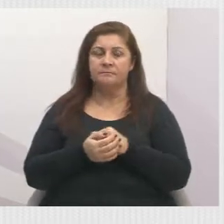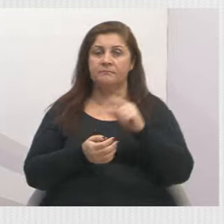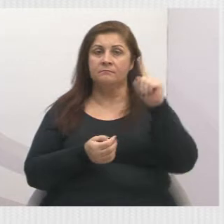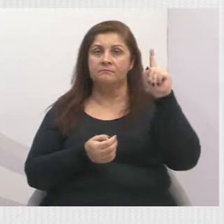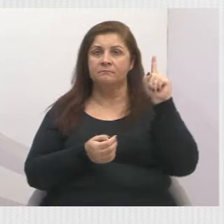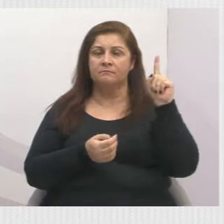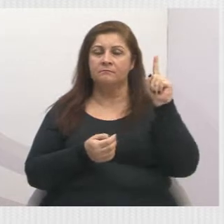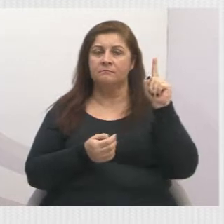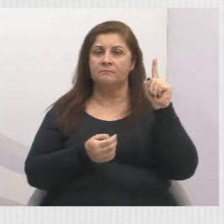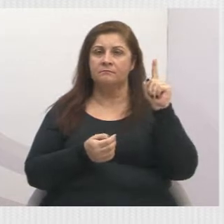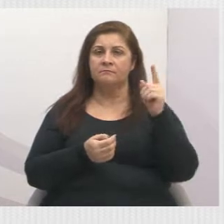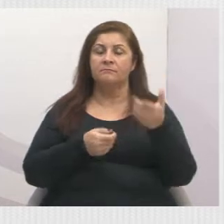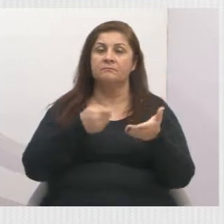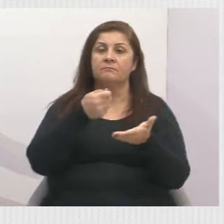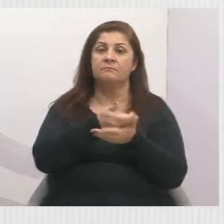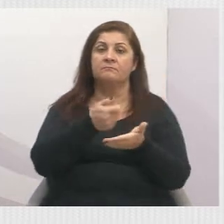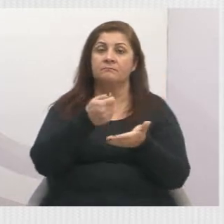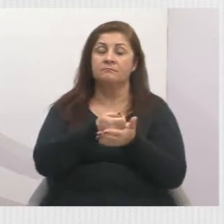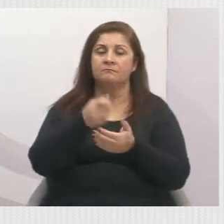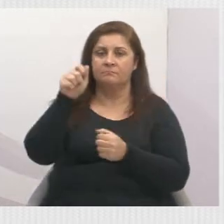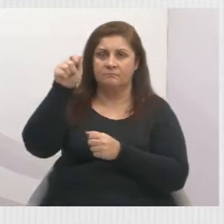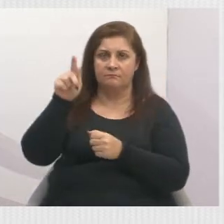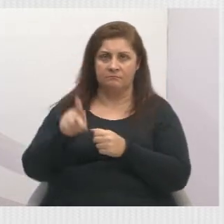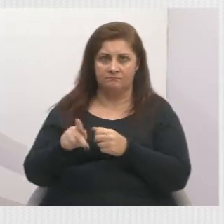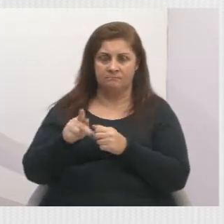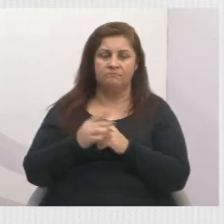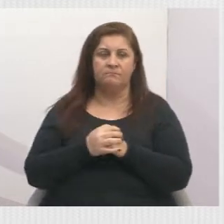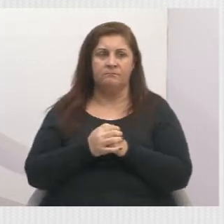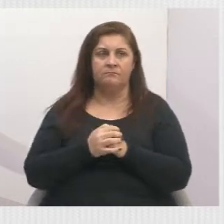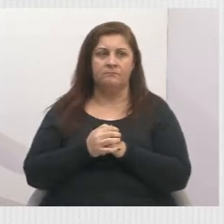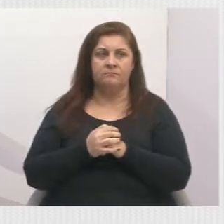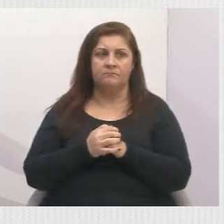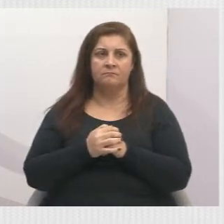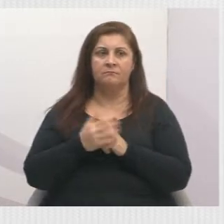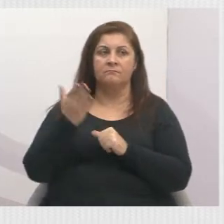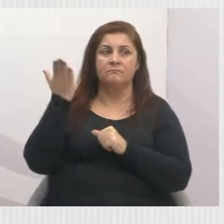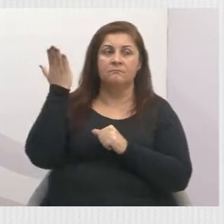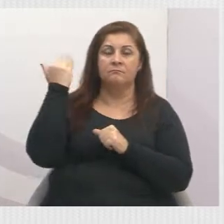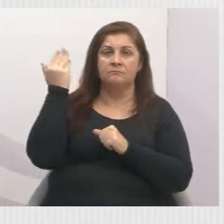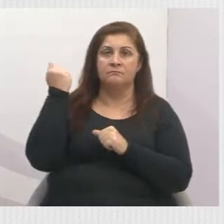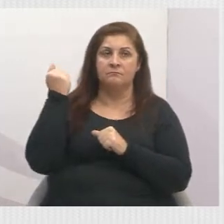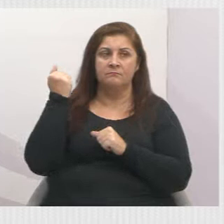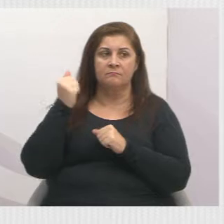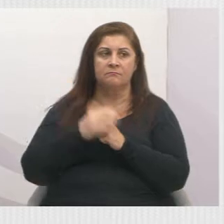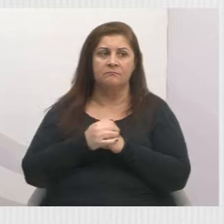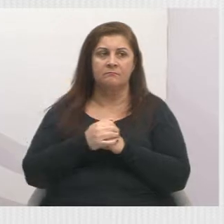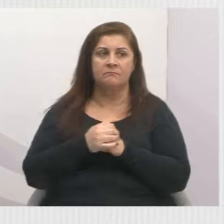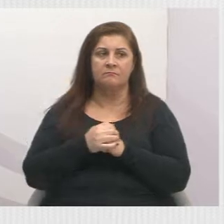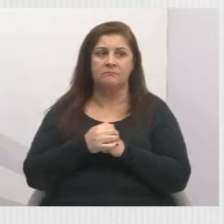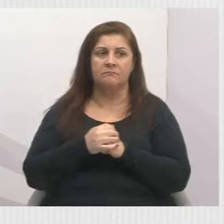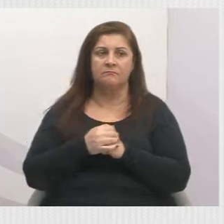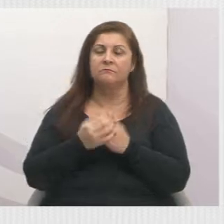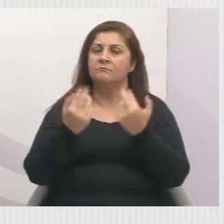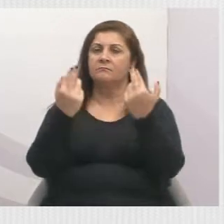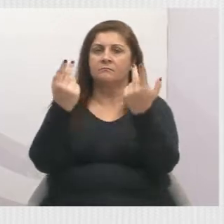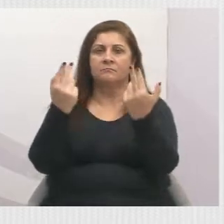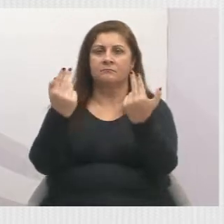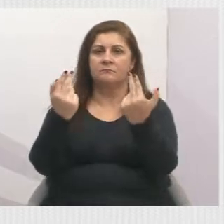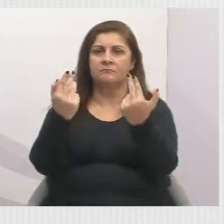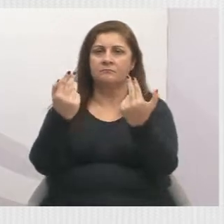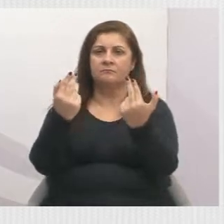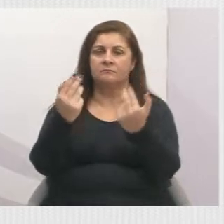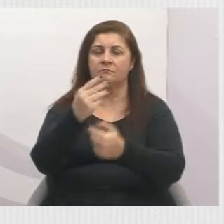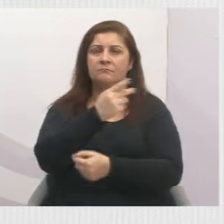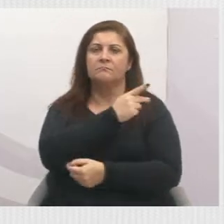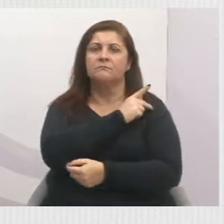contribuição dos inativos. No projeto enviado, nós adotávamos integralmente a proposta federal, que era a